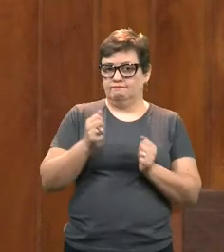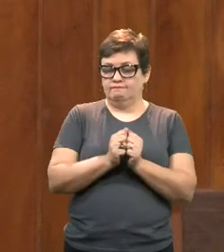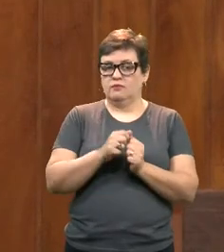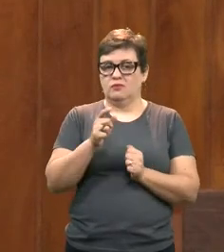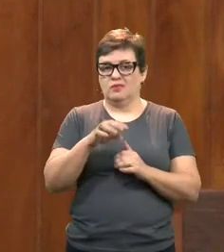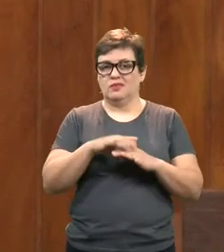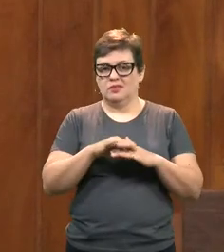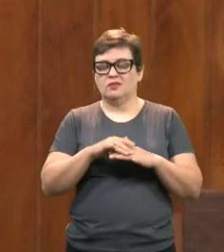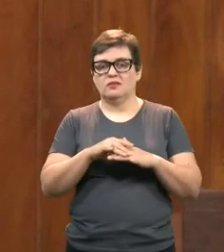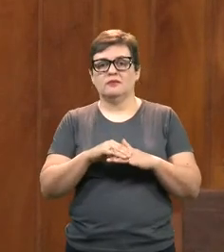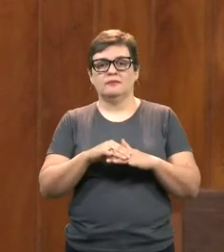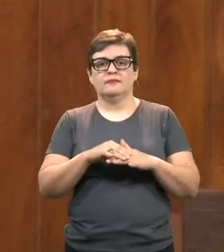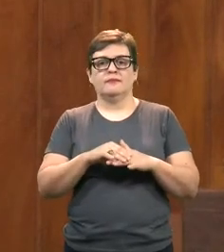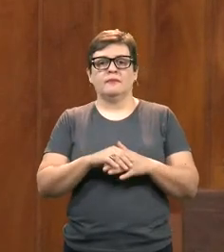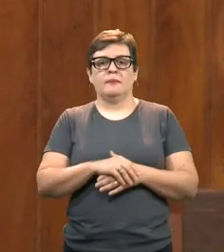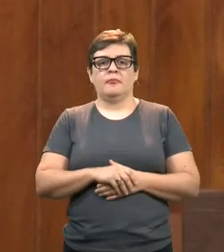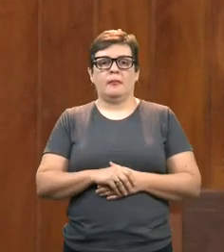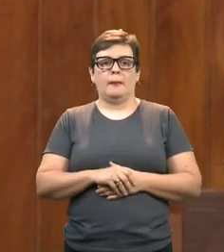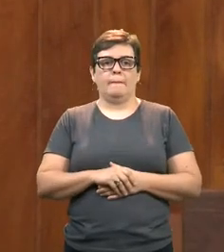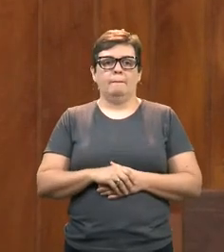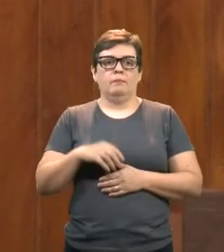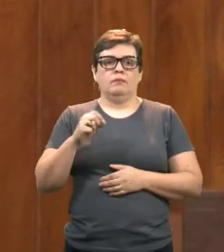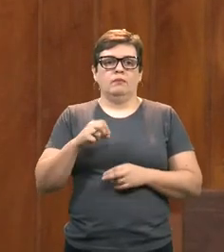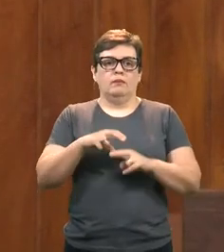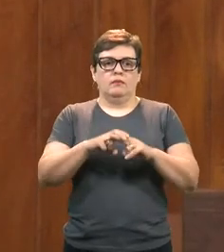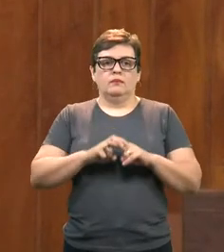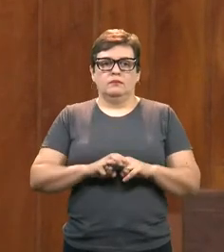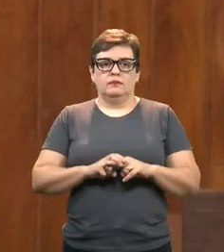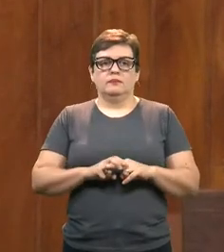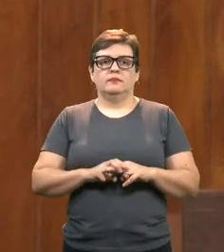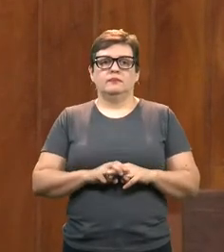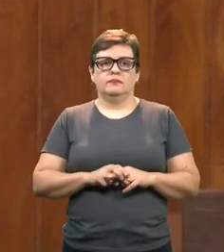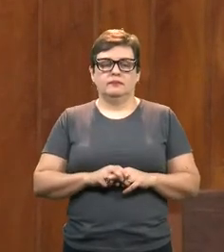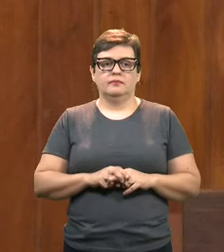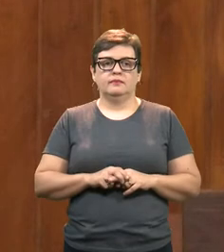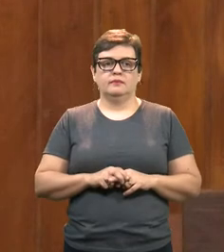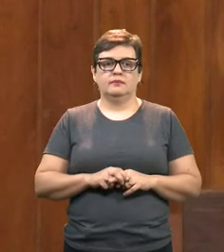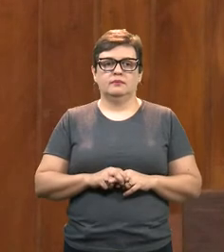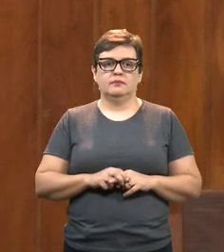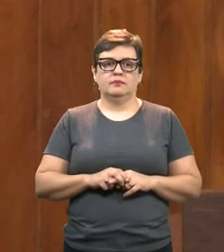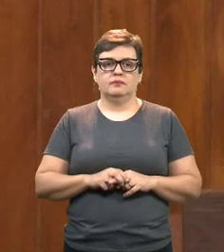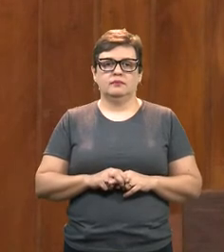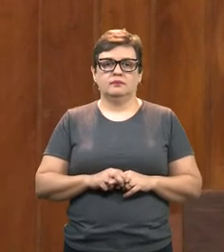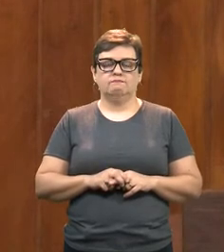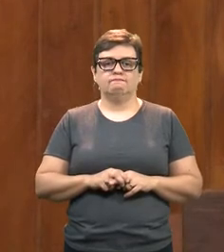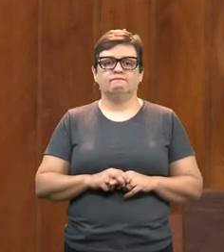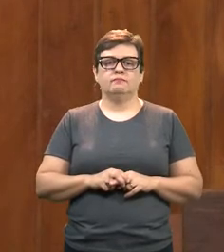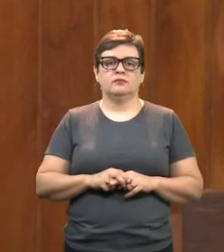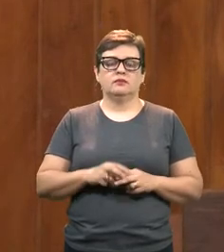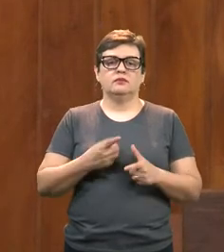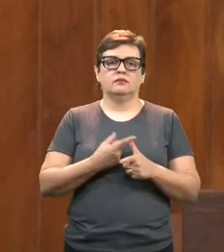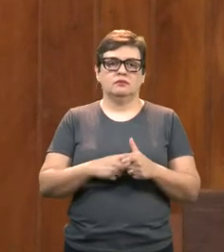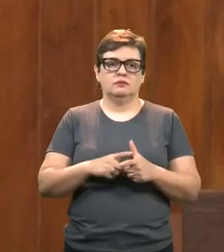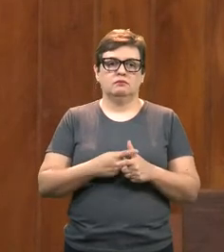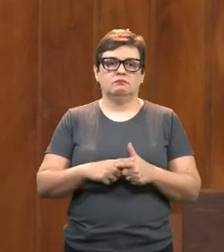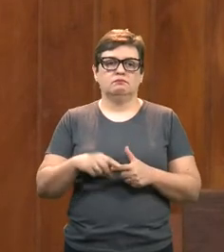Parkinson precoce e que, até por conta da própria situação, teve uma tentativa de